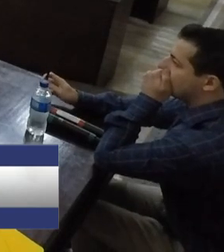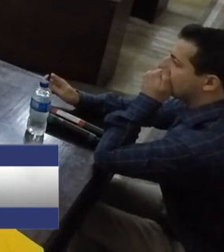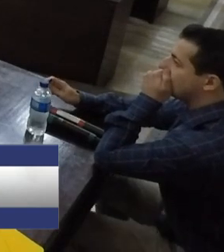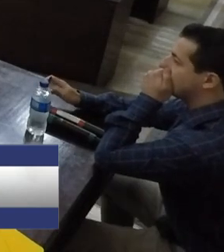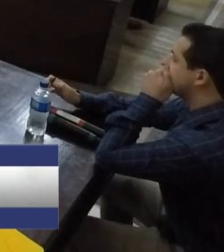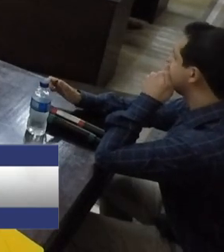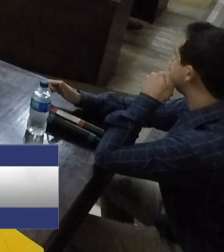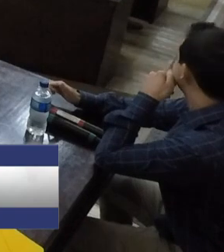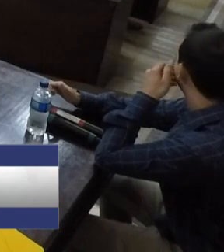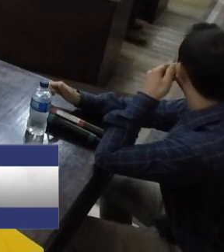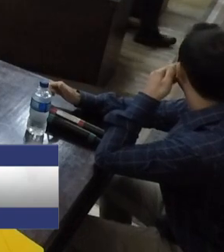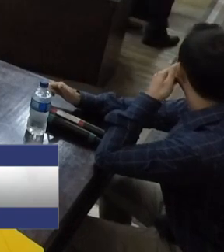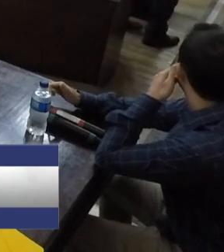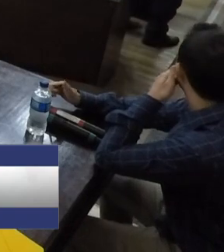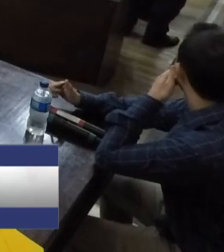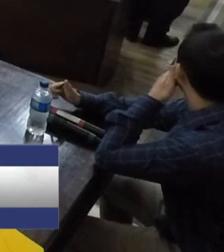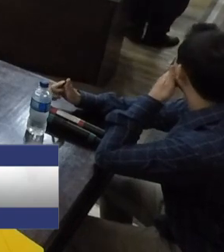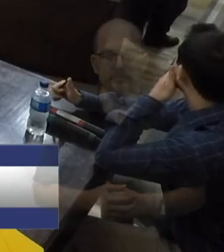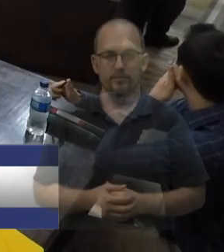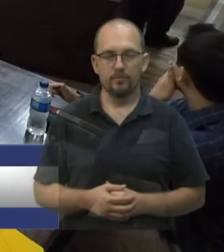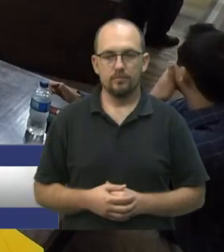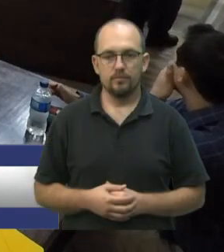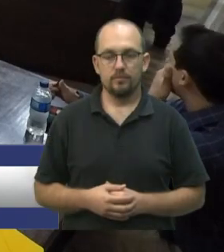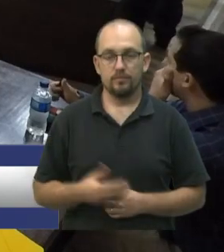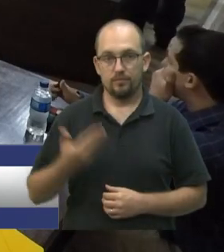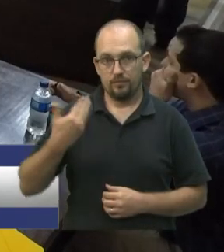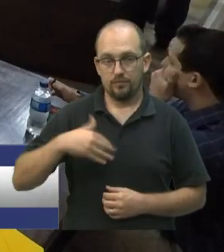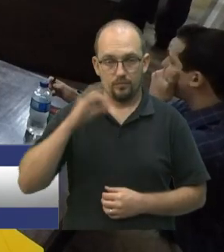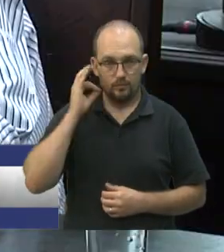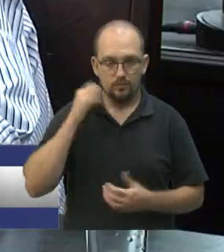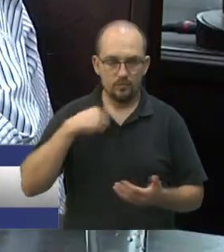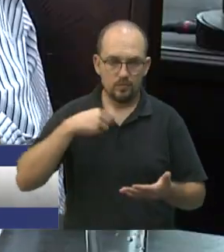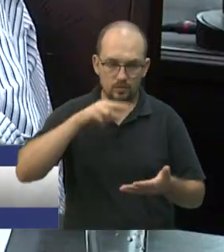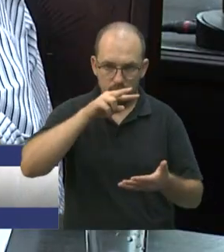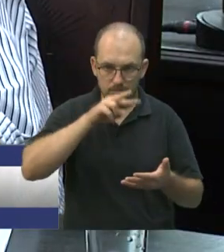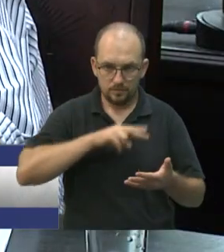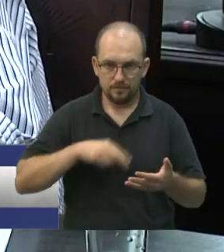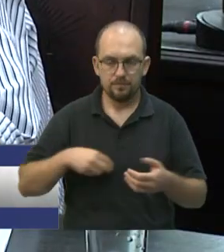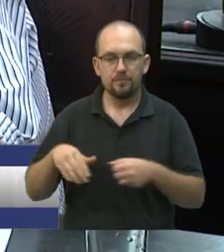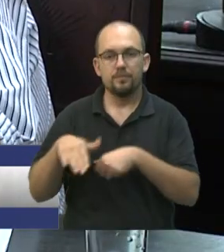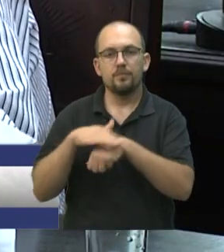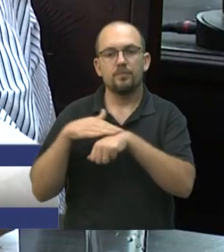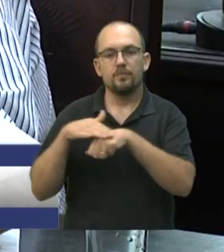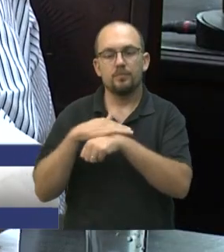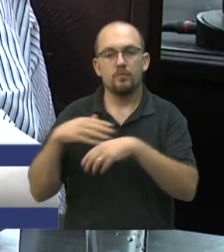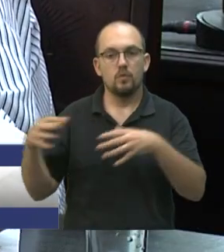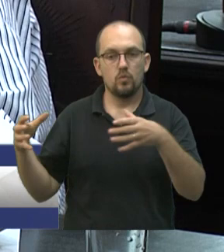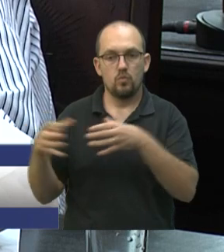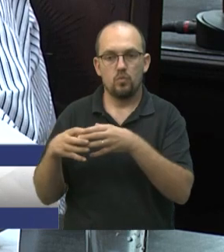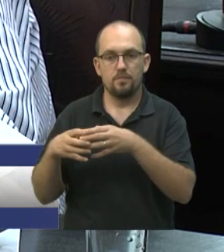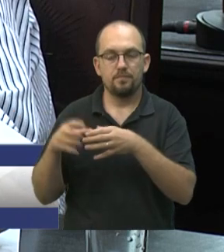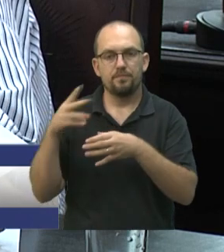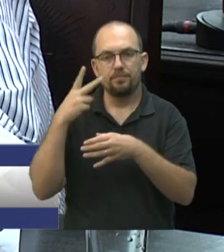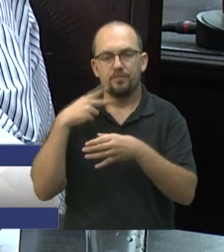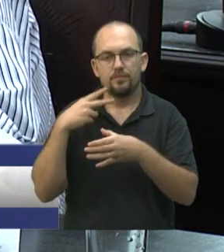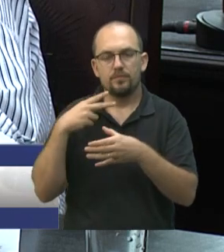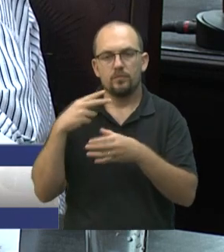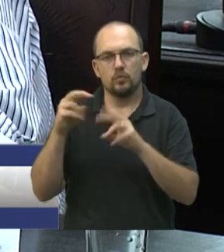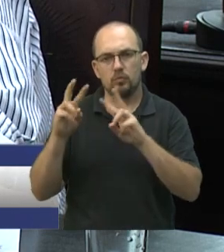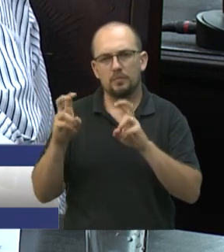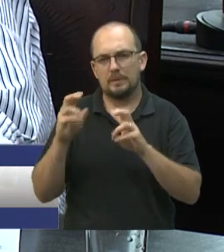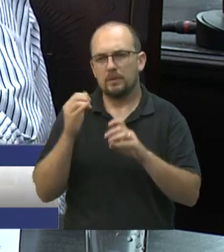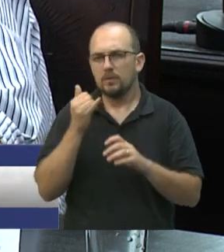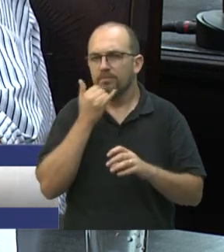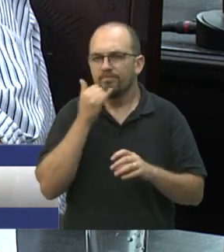documento orçamentário. Eu fiz uma análise, falei com os pares aqui a respeito, e pelo menos eu não consegui entender, pode ser que